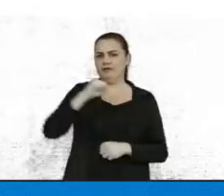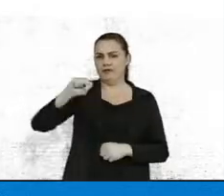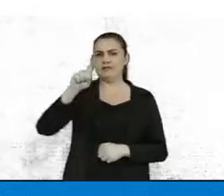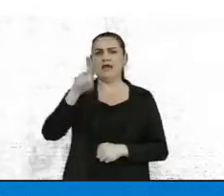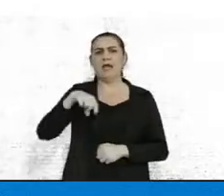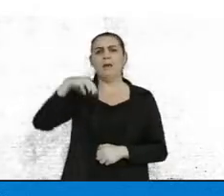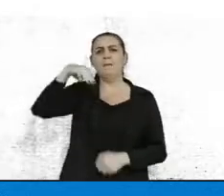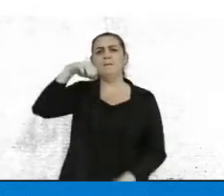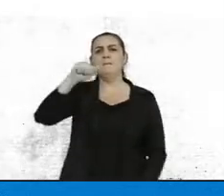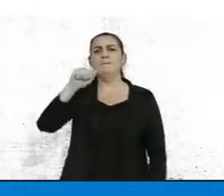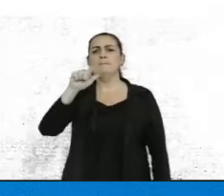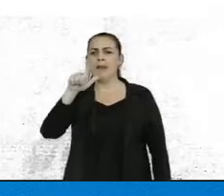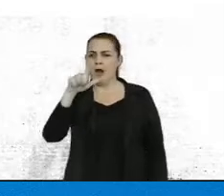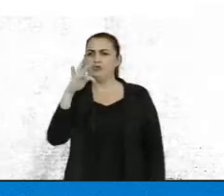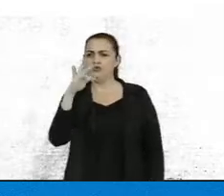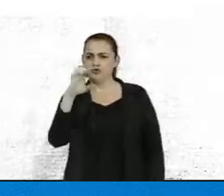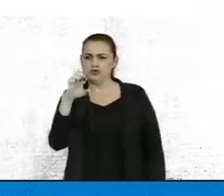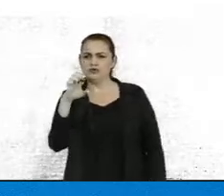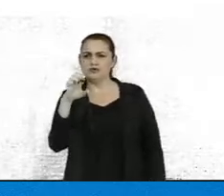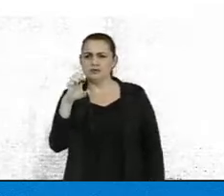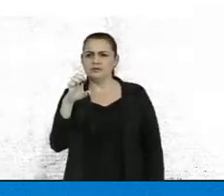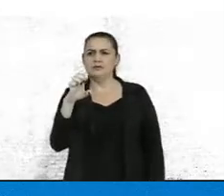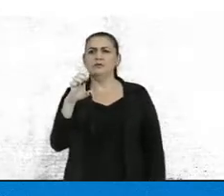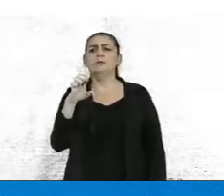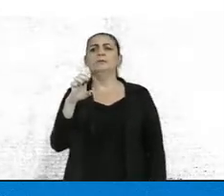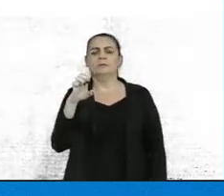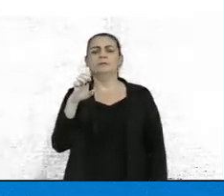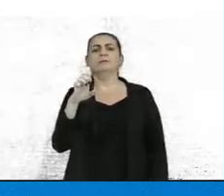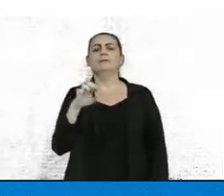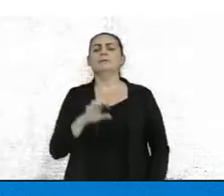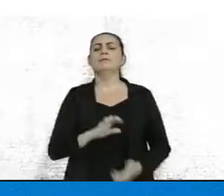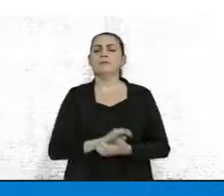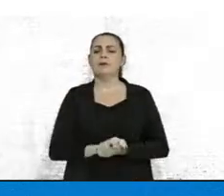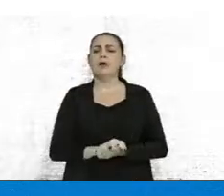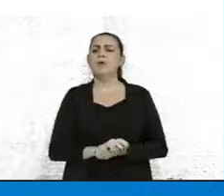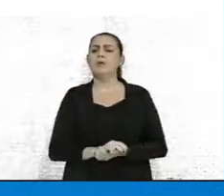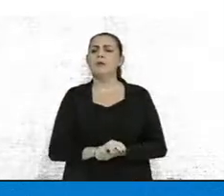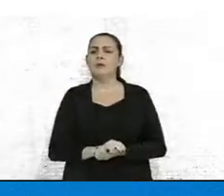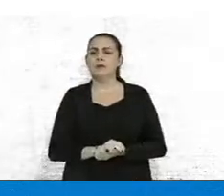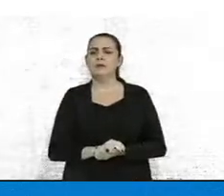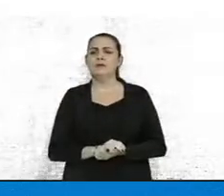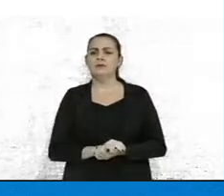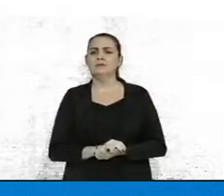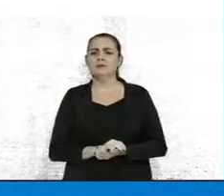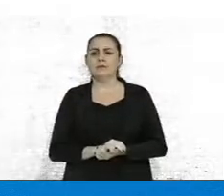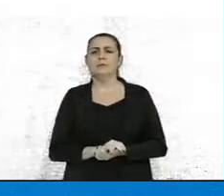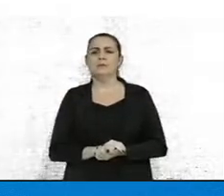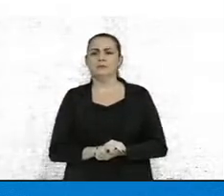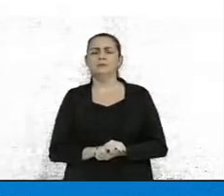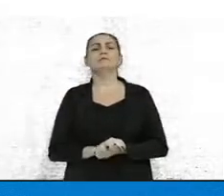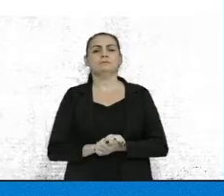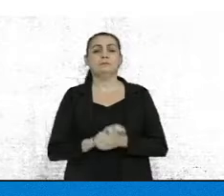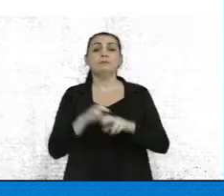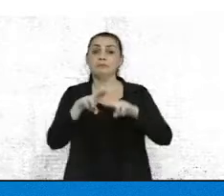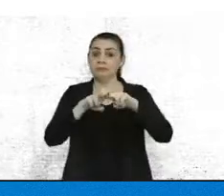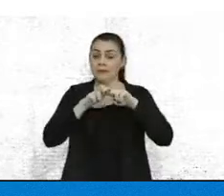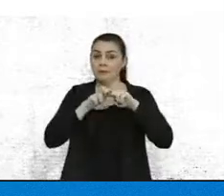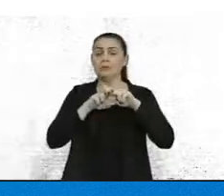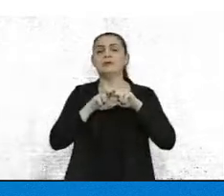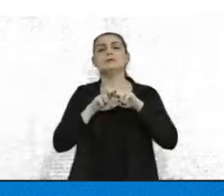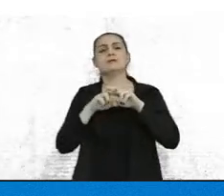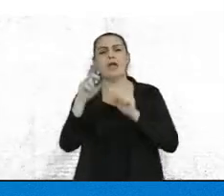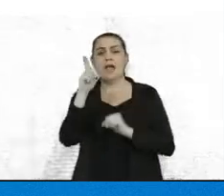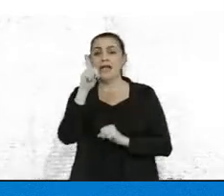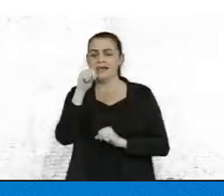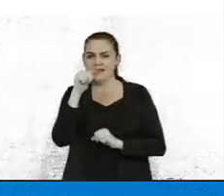imunidade, mora nos intestinos. Por isso que o nosso alimento, a nossa água, podem funcionar, até